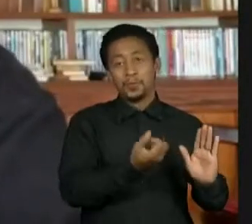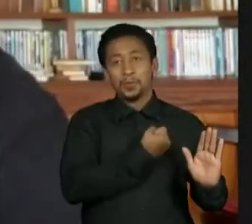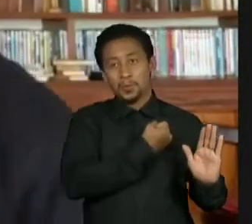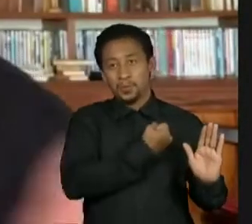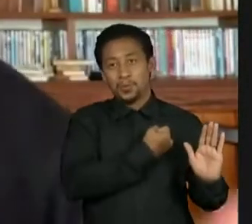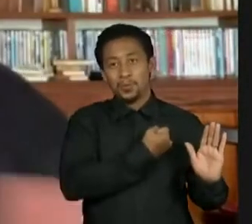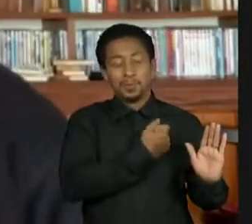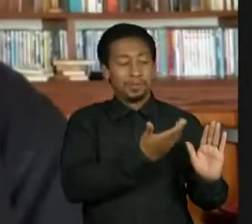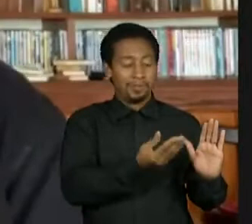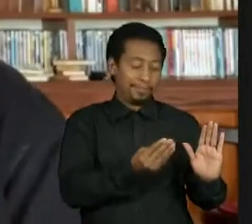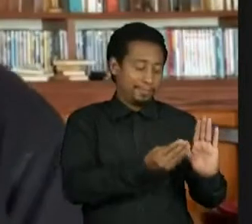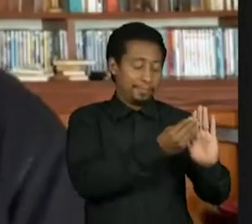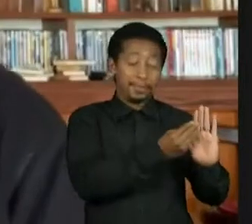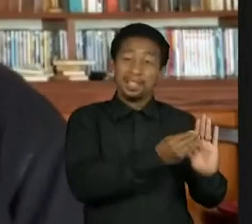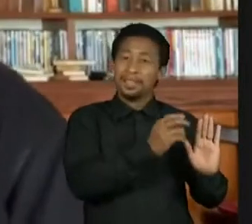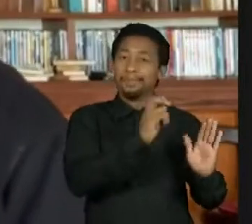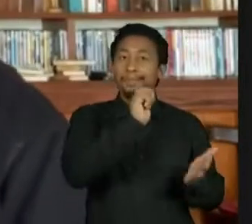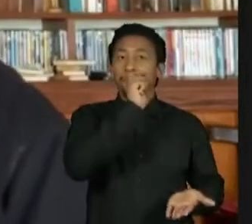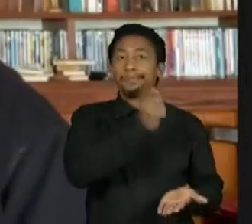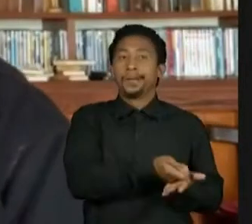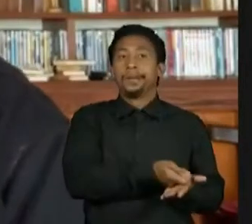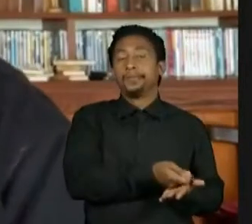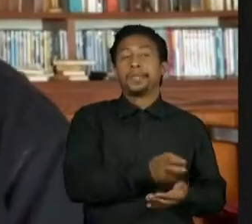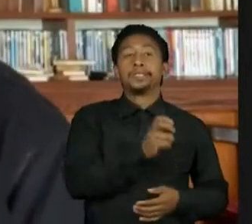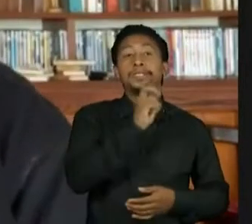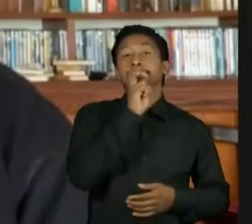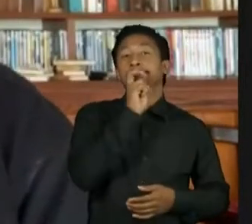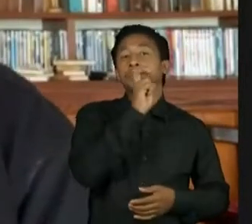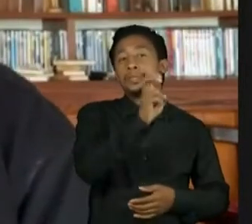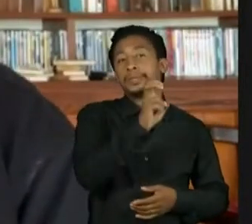5 cruzeiros, quando o livro normal custava 10 ou 20.